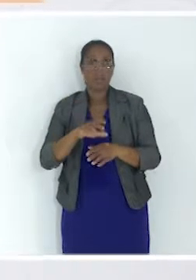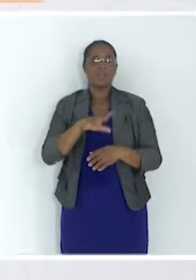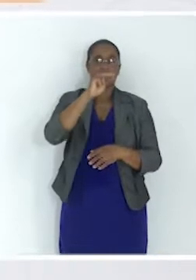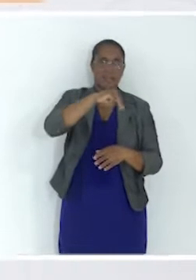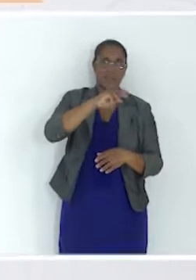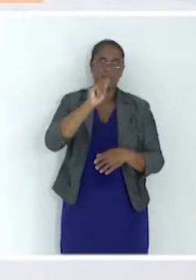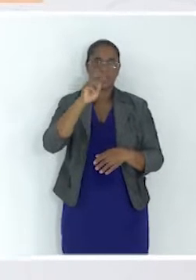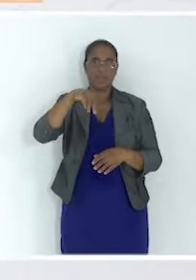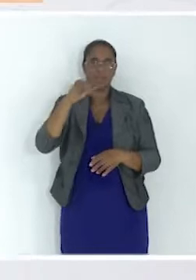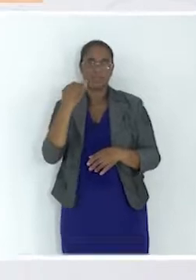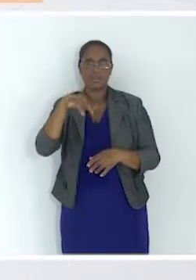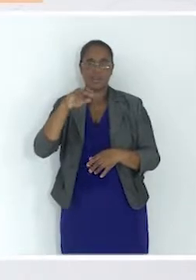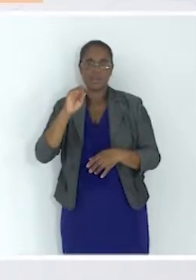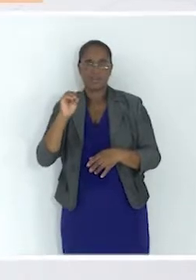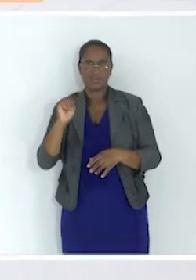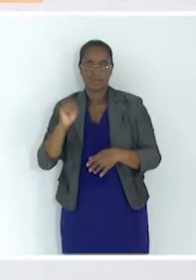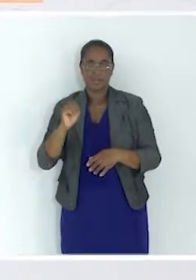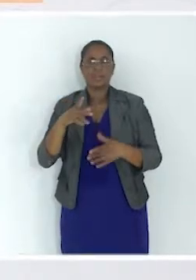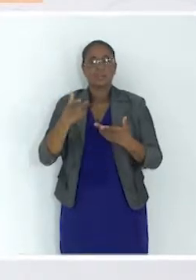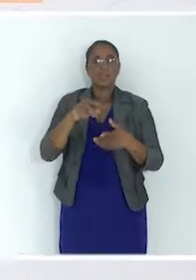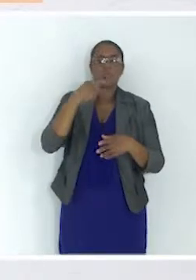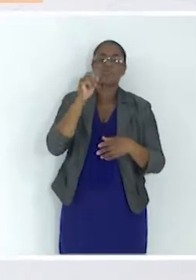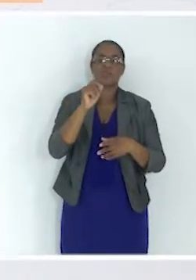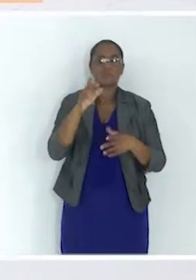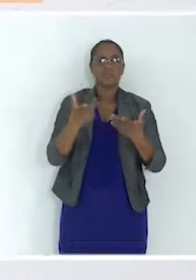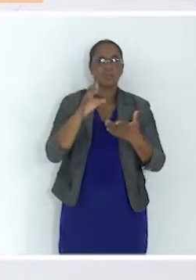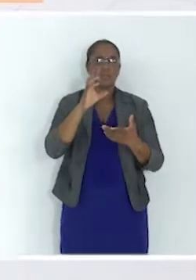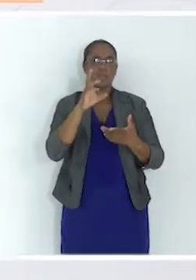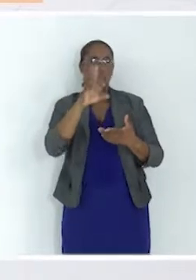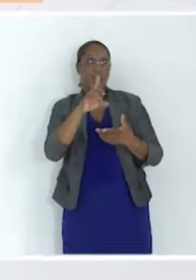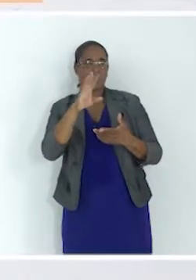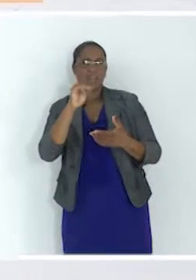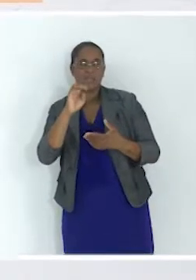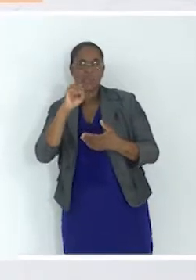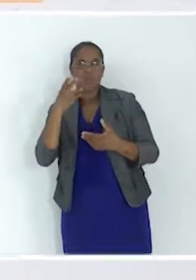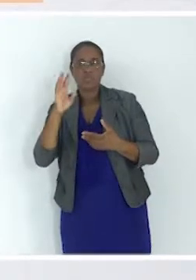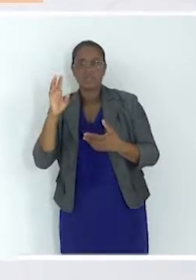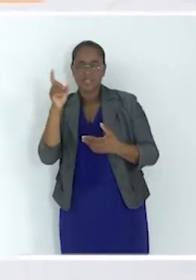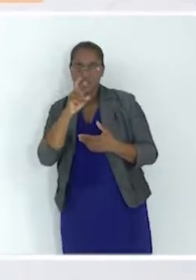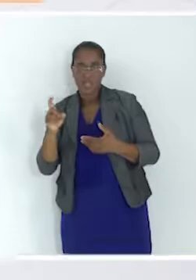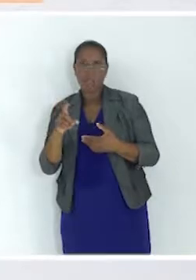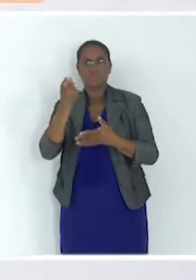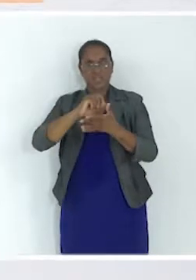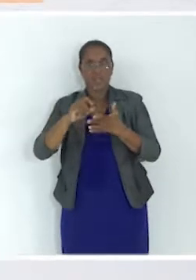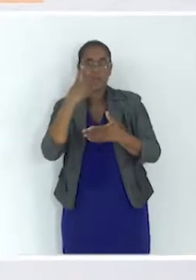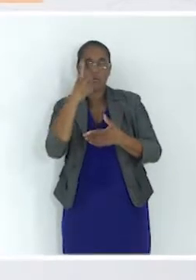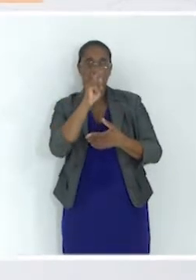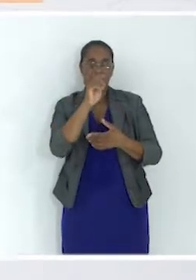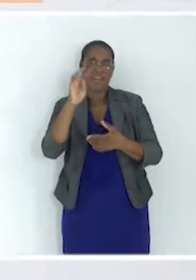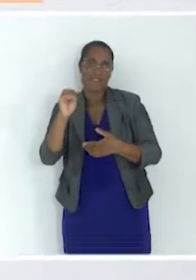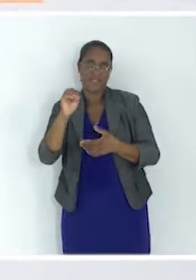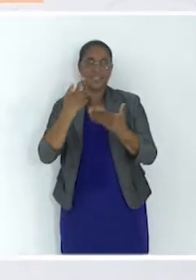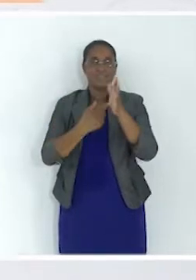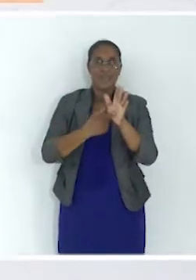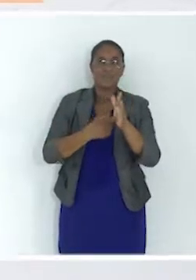R, S ou Z, acrescenta-se um ES. Exemplo, professor, professores.